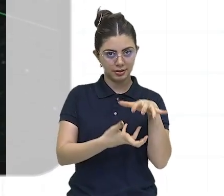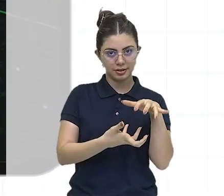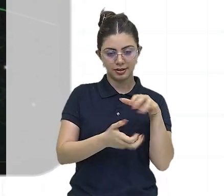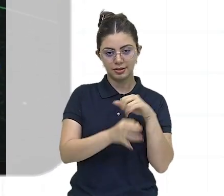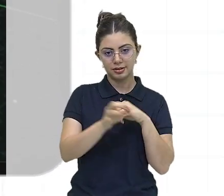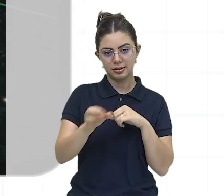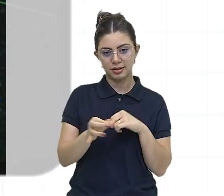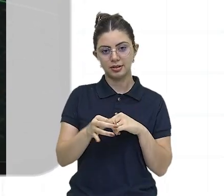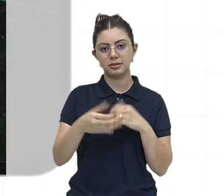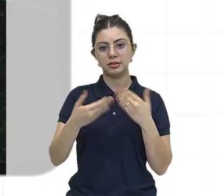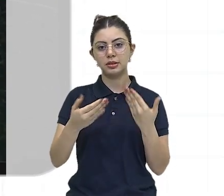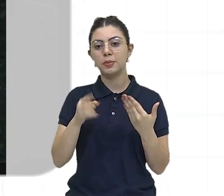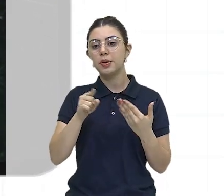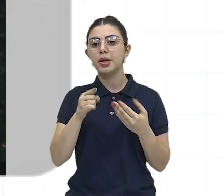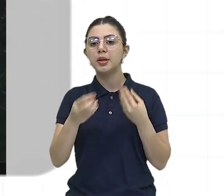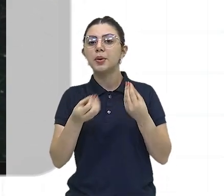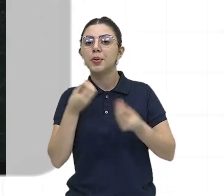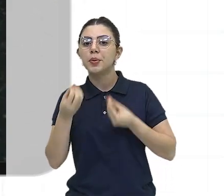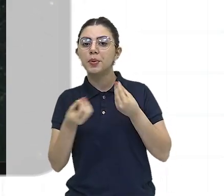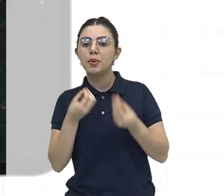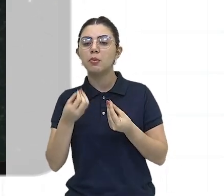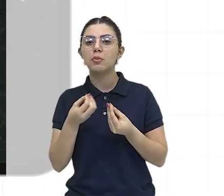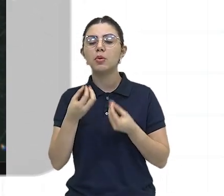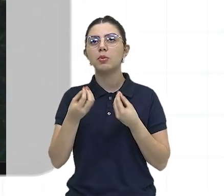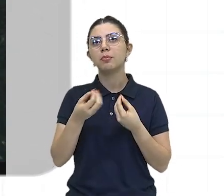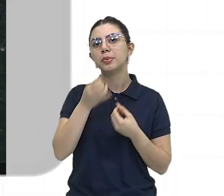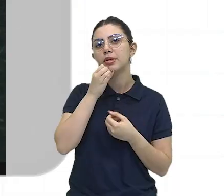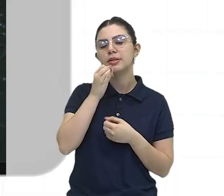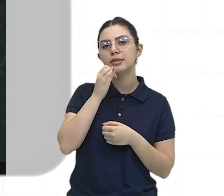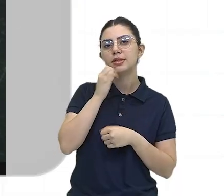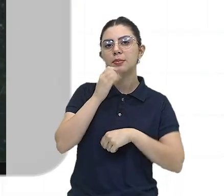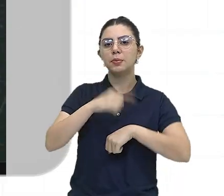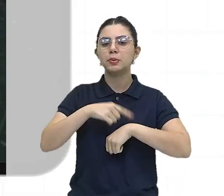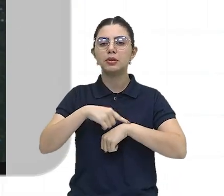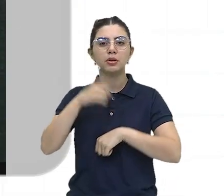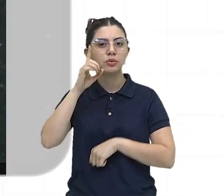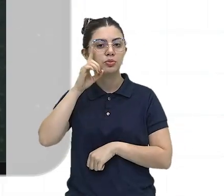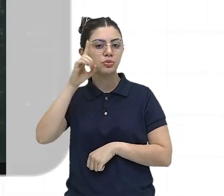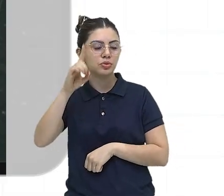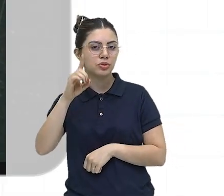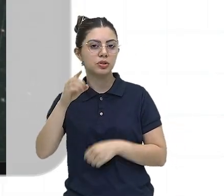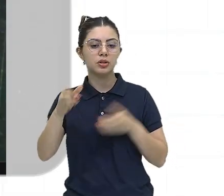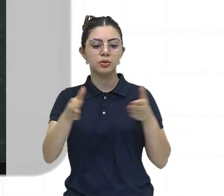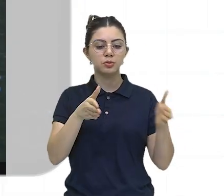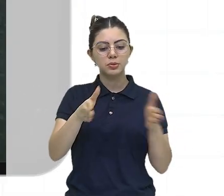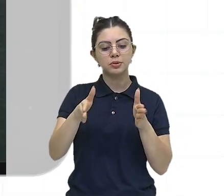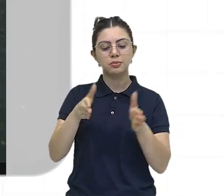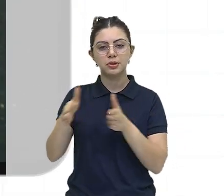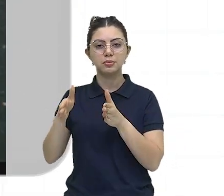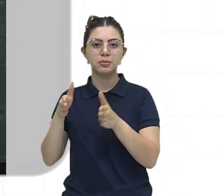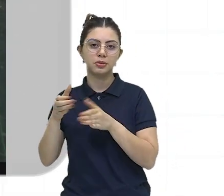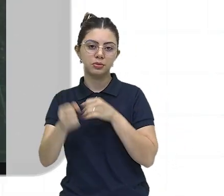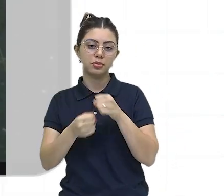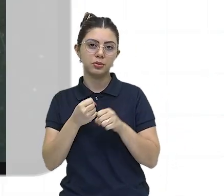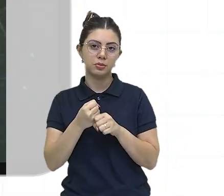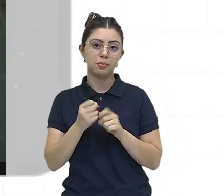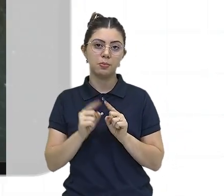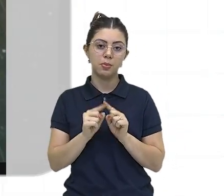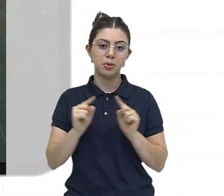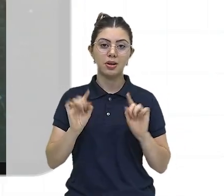tá? Como a duração do dia, as estações do ano, embora, né, condições